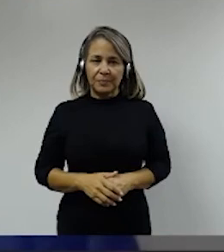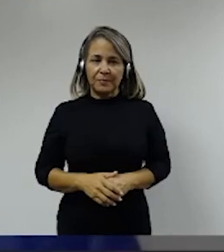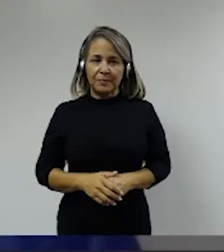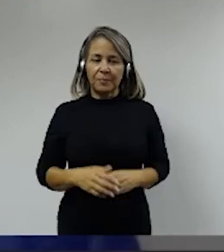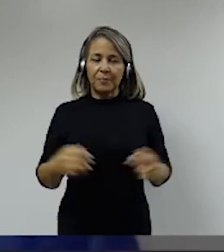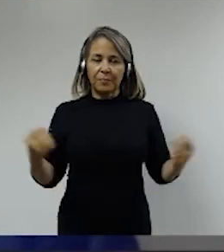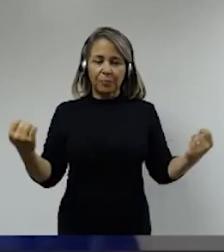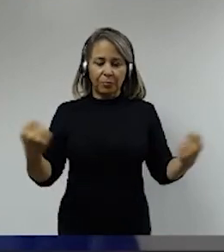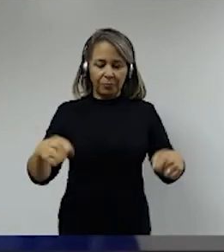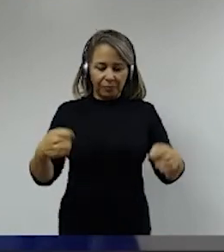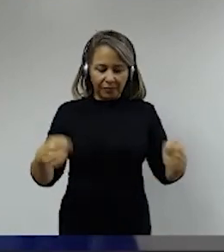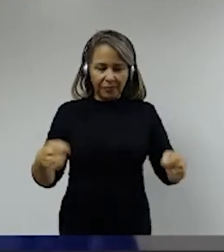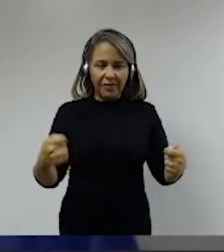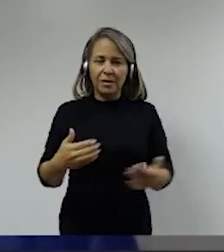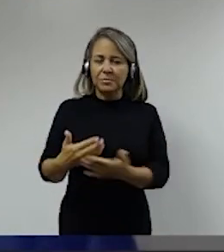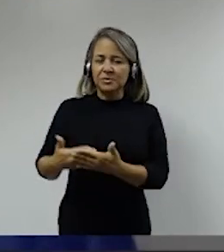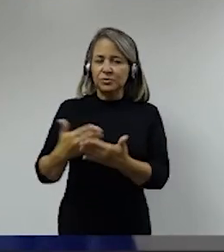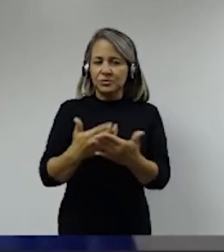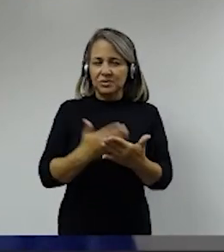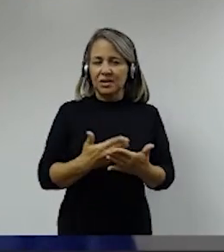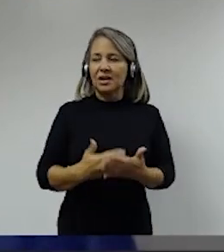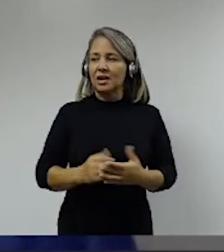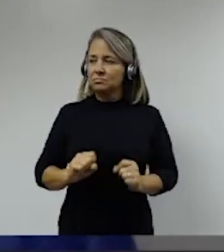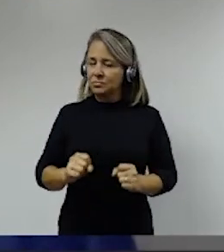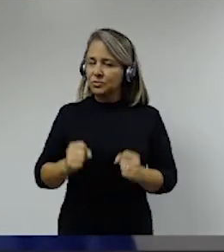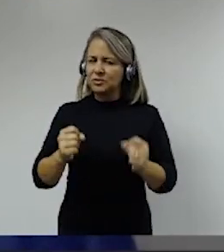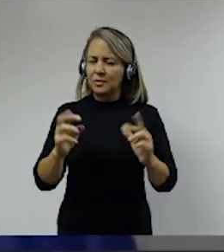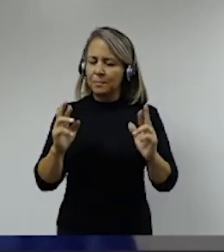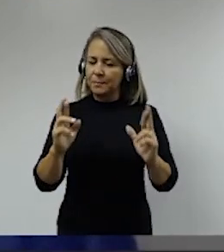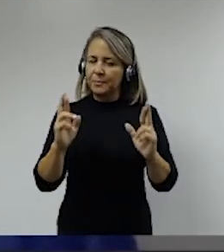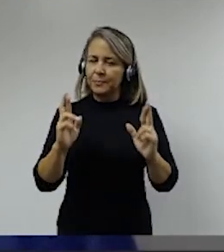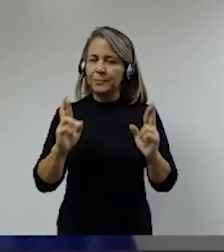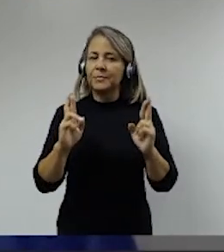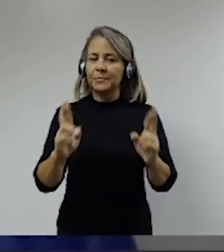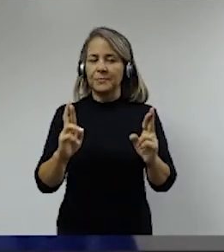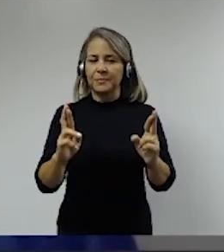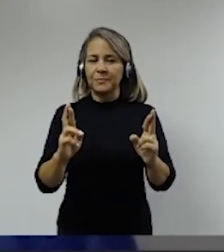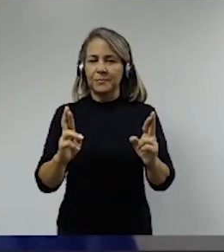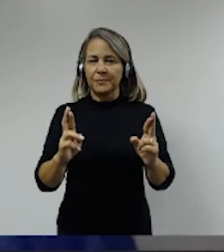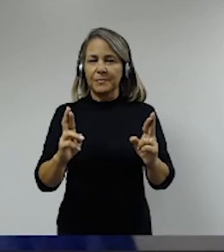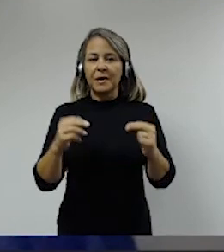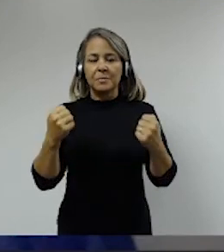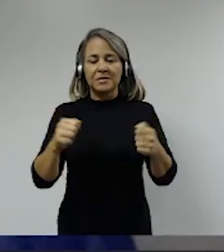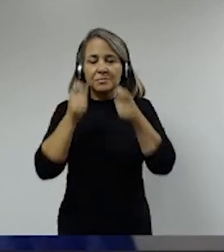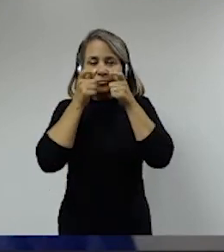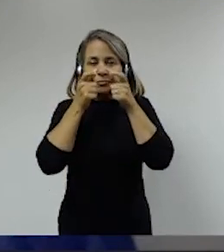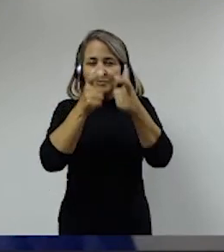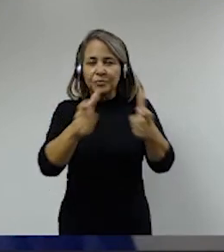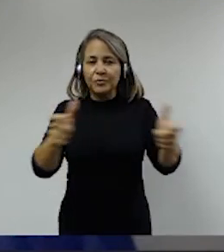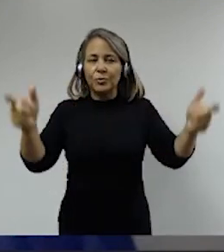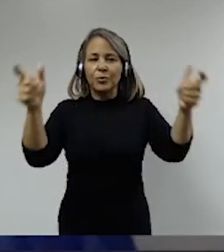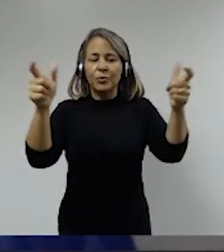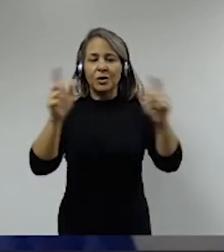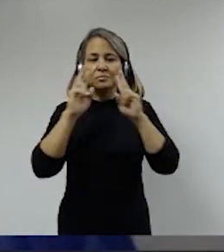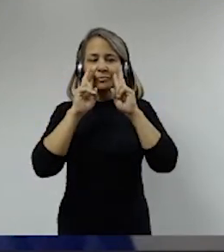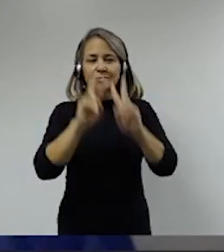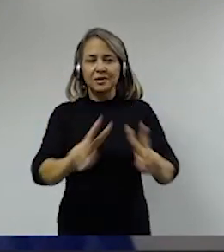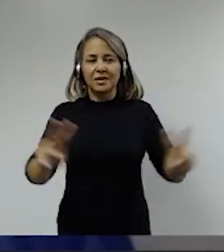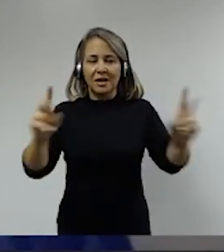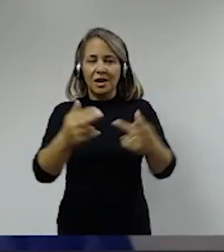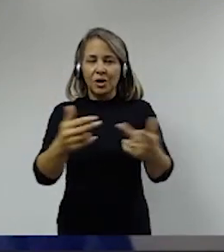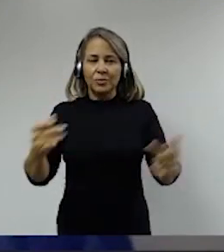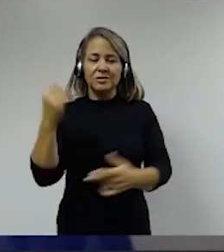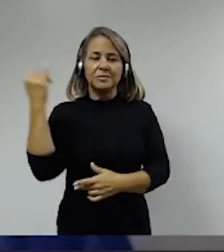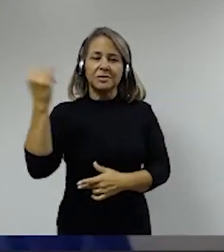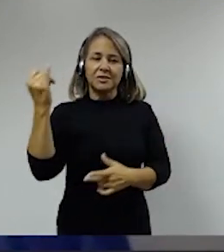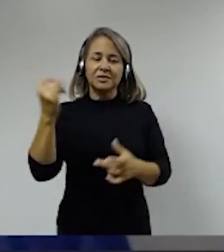temos que estudar, temos que torcer, temos que vislumbrar medidas eficazes para